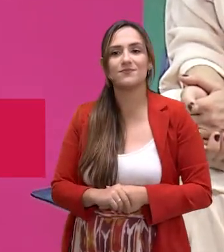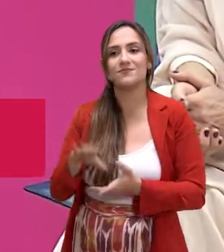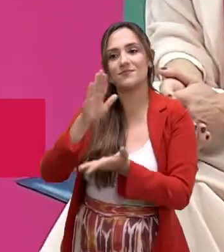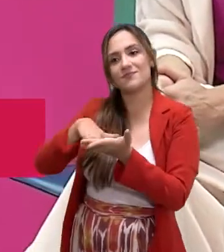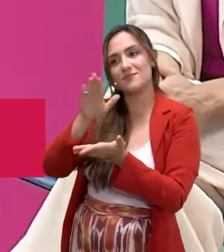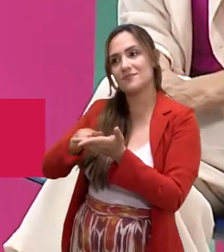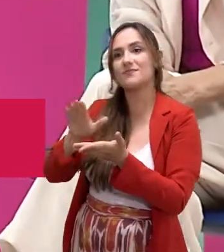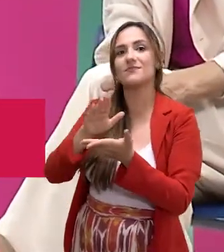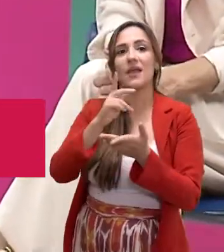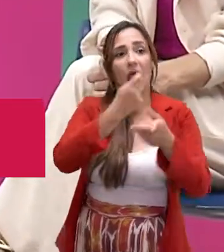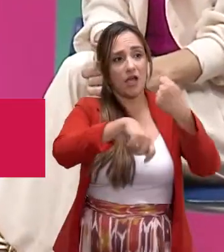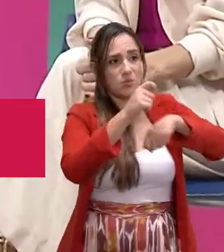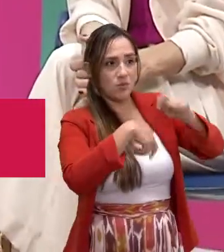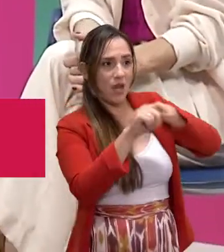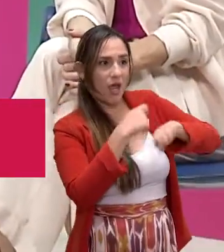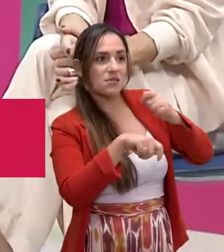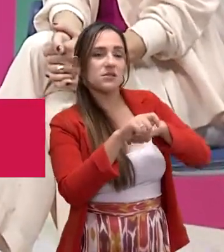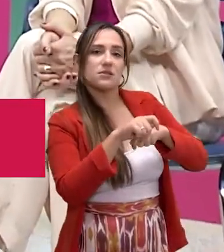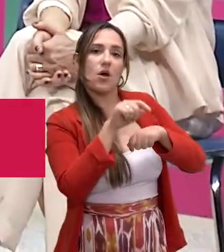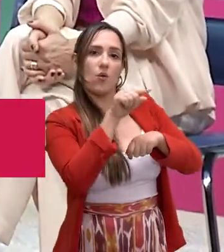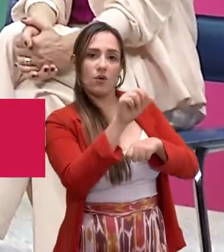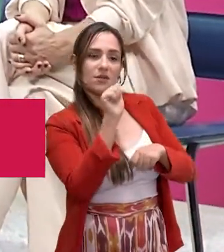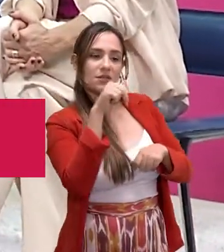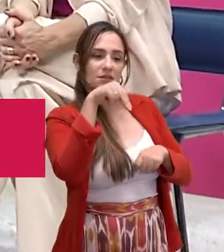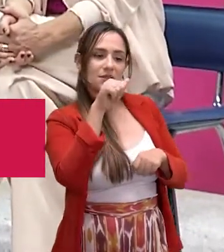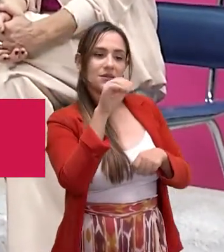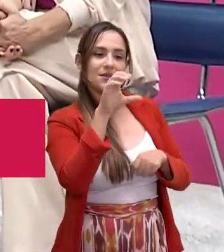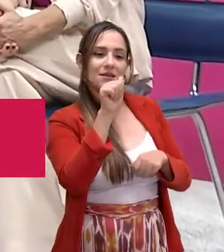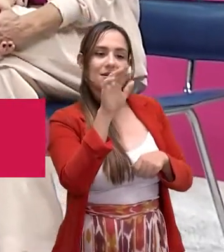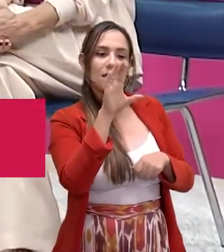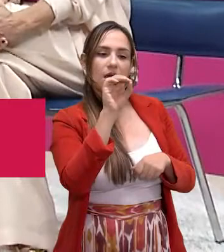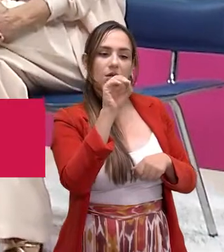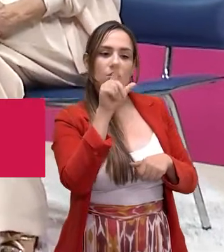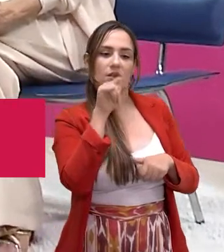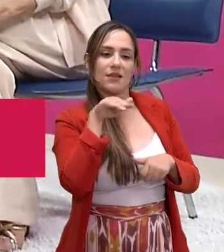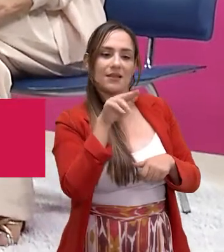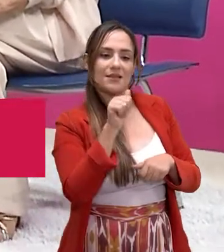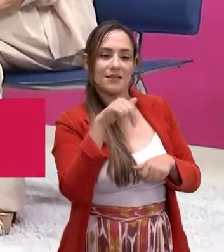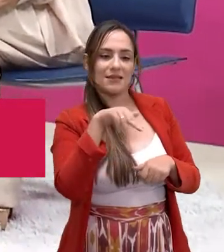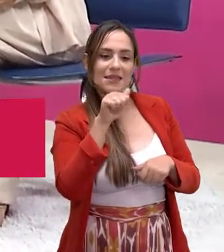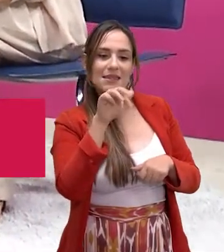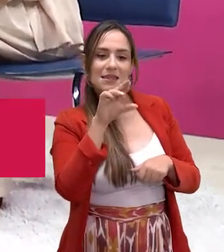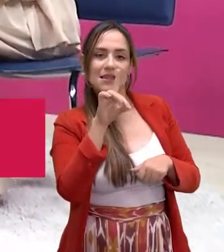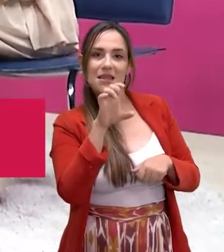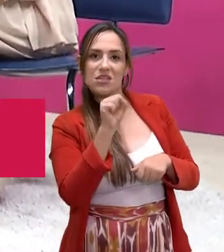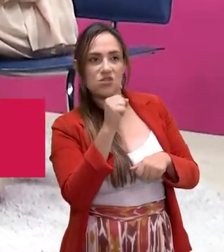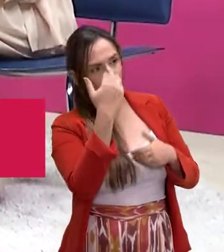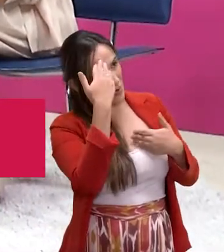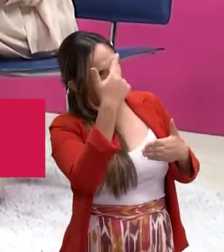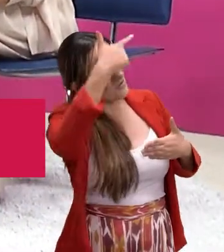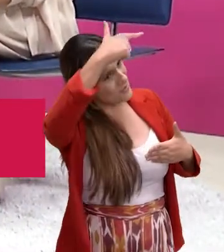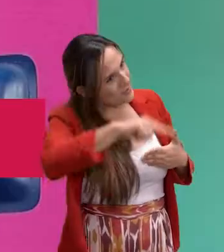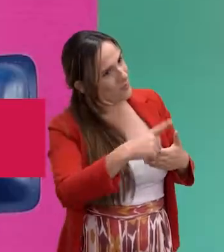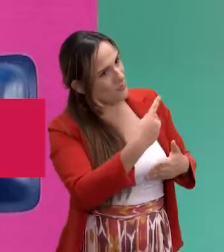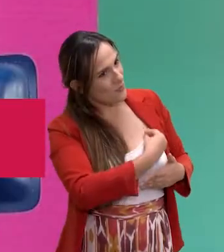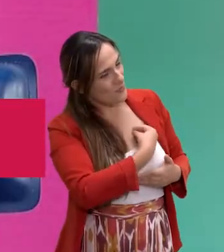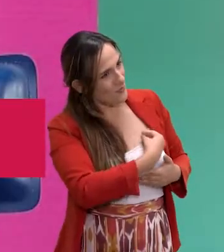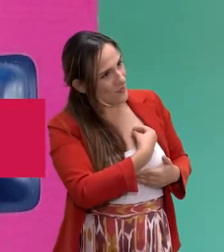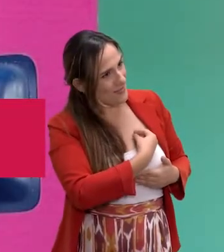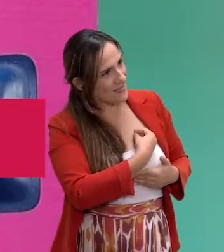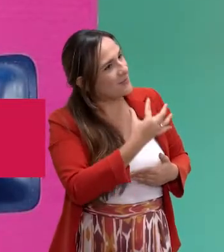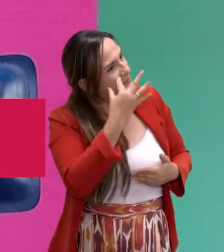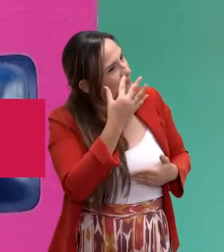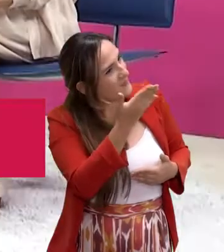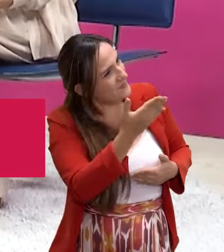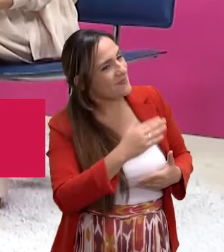convidadas, secretária de Administração e Desburocratização do Estado, Ana Carolina Nardes. Obrigada pela sua presença aqui com a gente mais